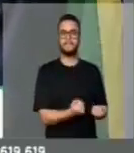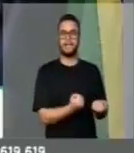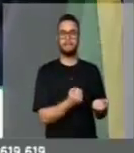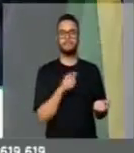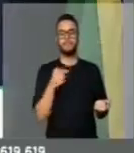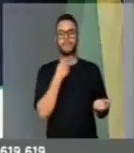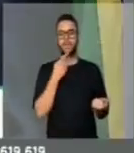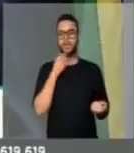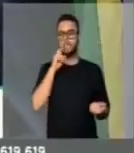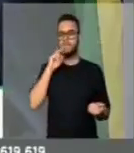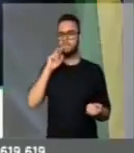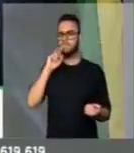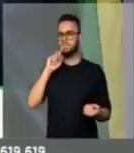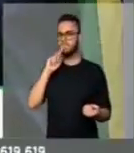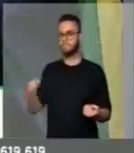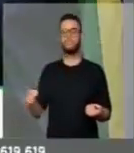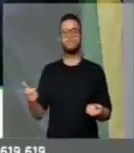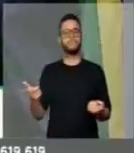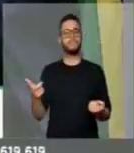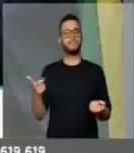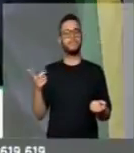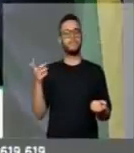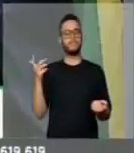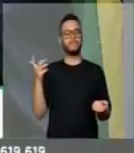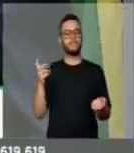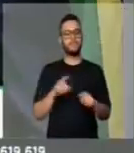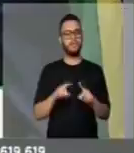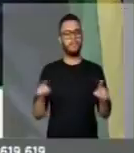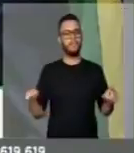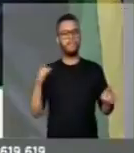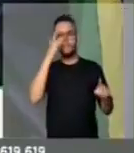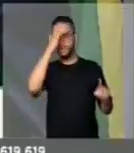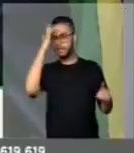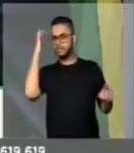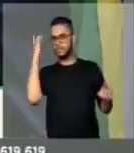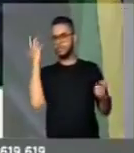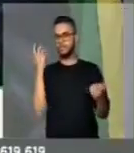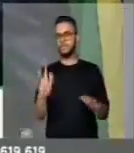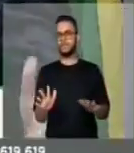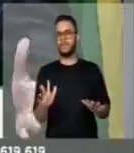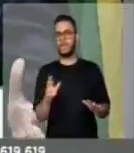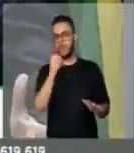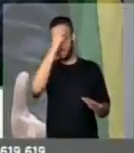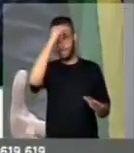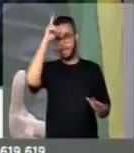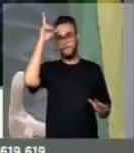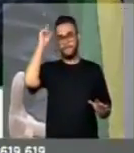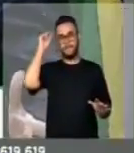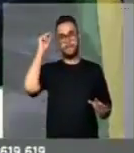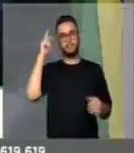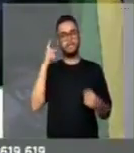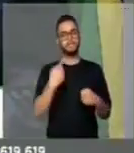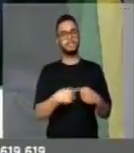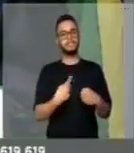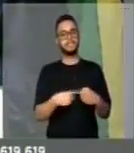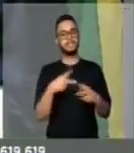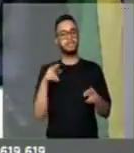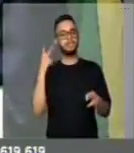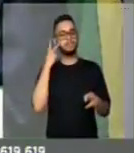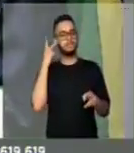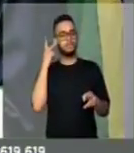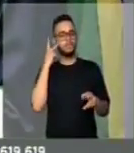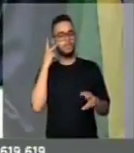público. O eleitor não quer ver um prefeito de uma cidade como São Paulo ser ralhado em público. É uma